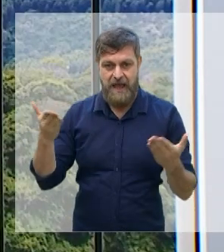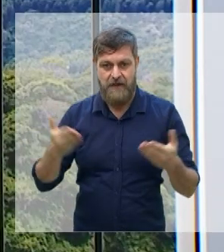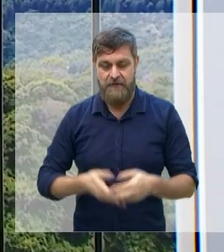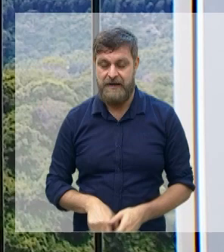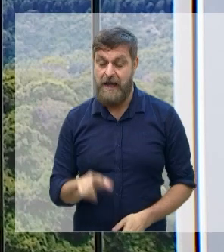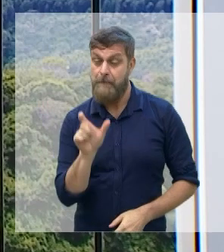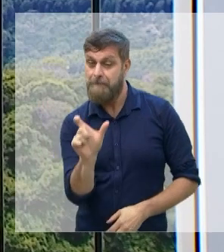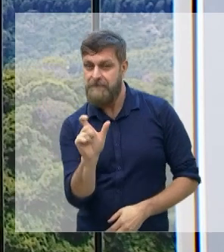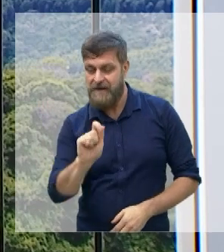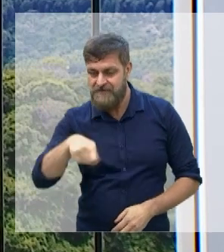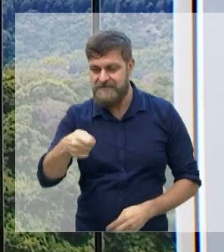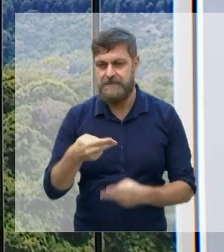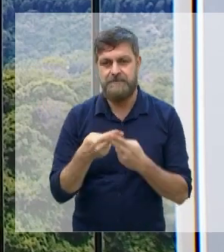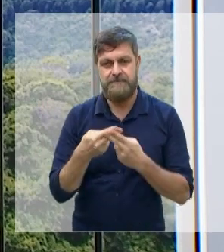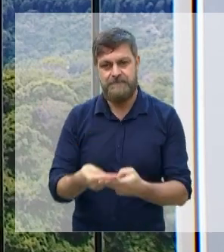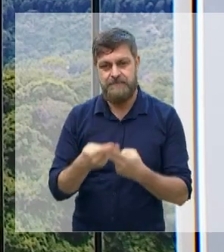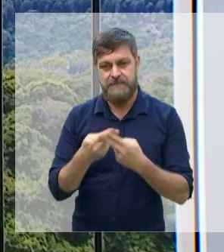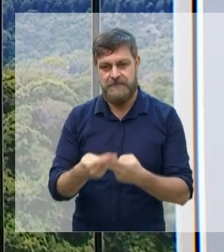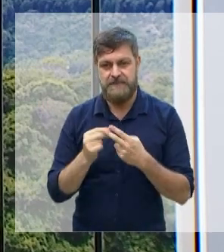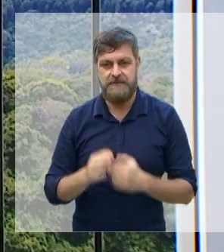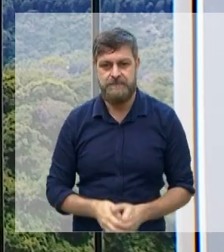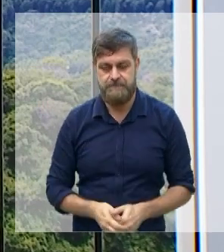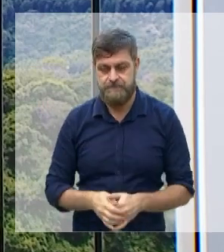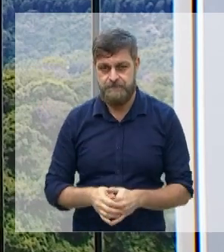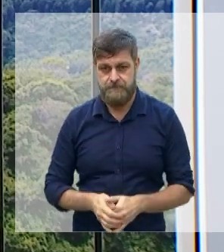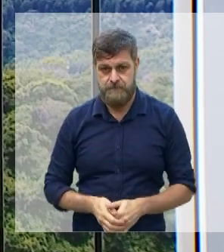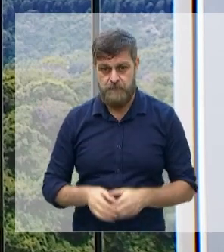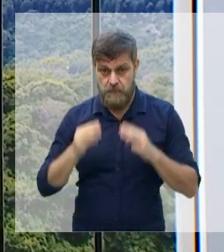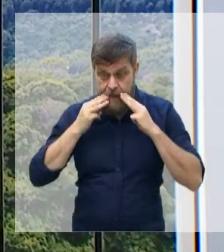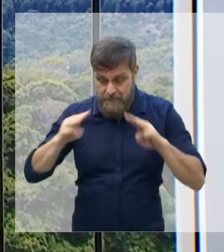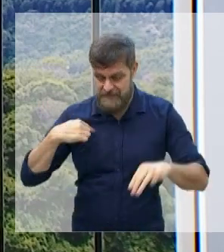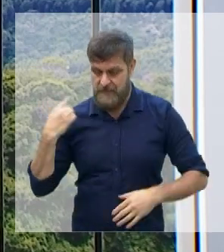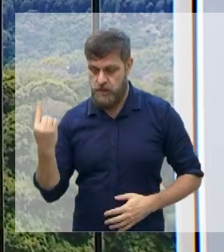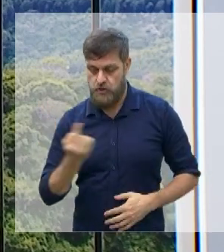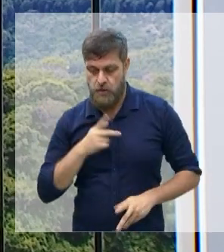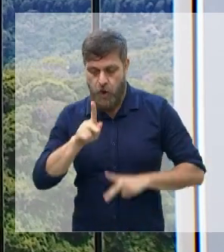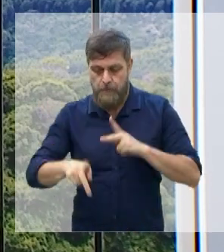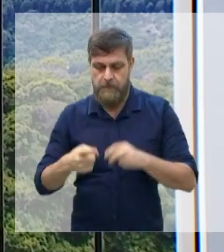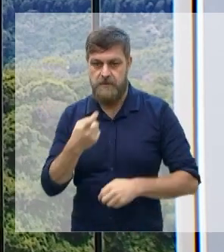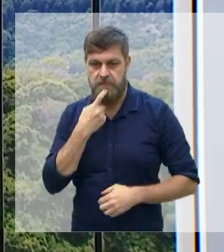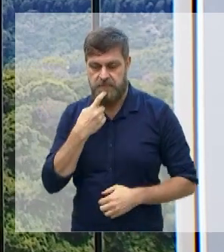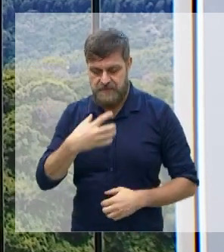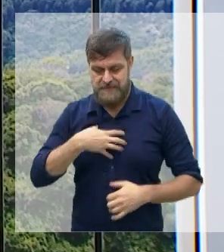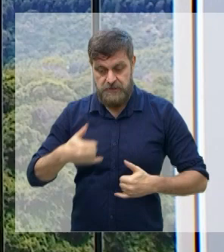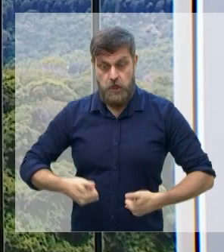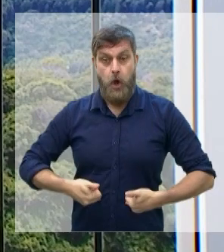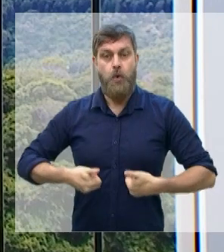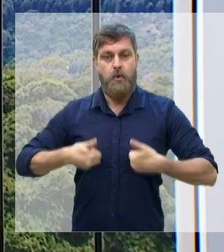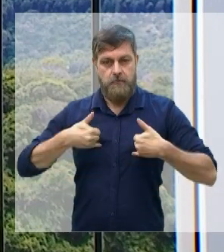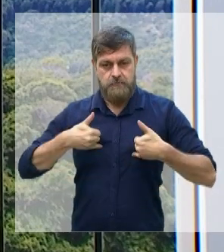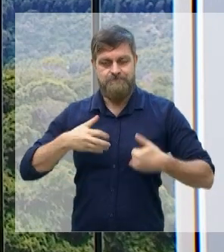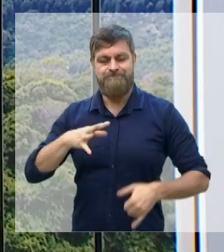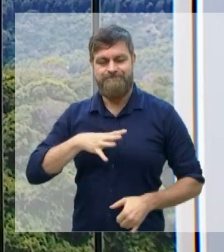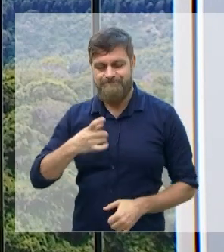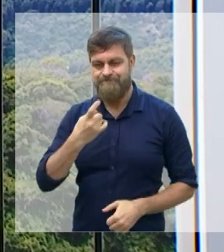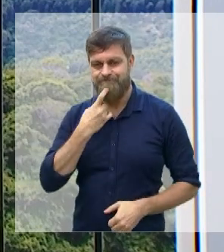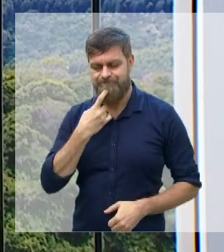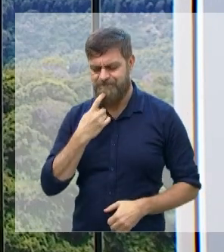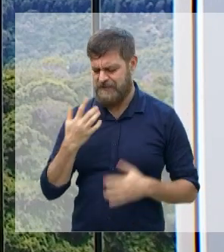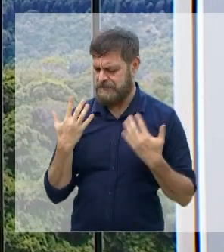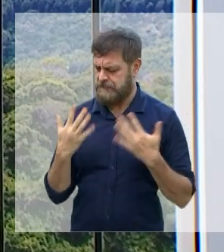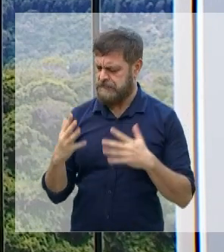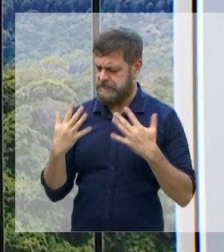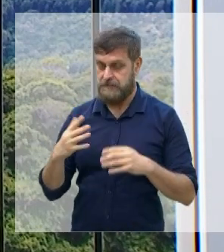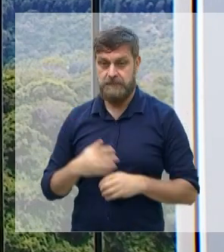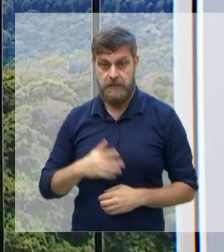paciência acho que a mensagem de nós como os campineiros aqui temos que ter orgulho da nossa cidade eu acho que